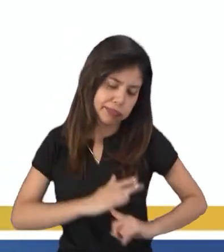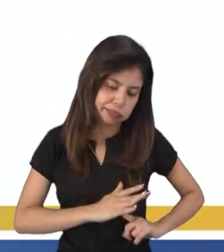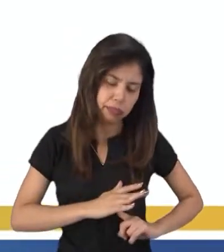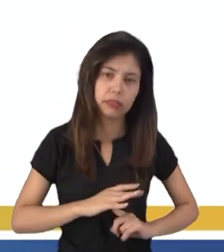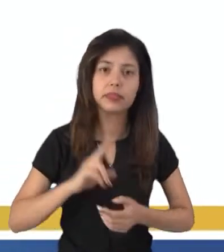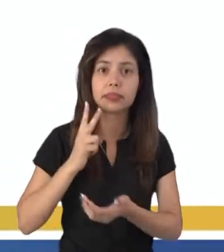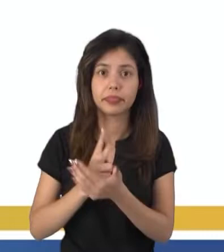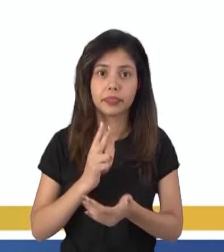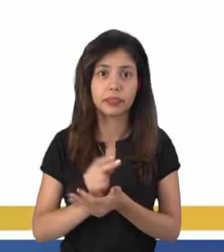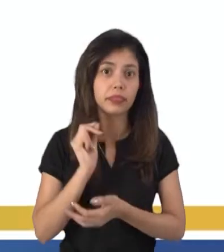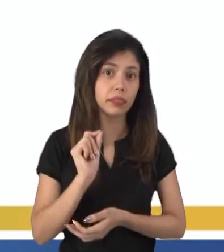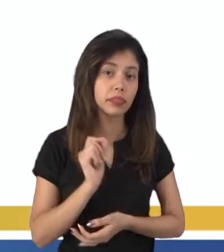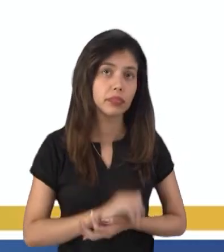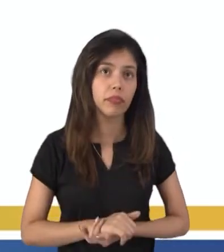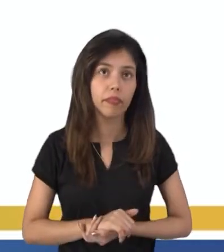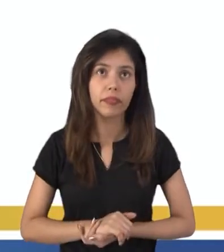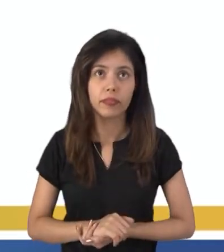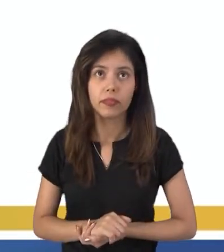que acontece nesse caso?